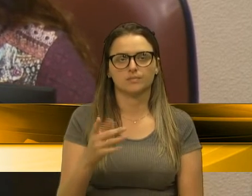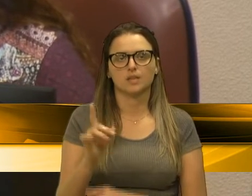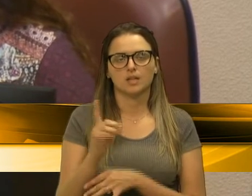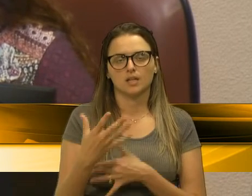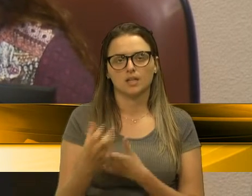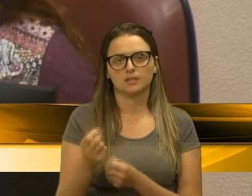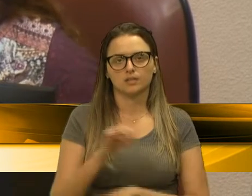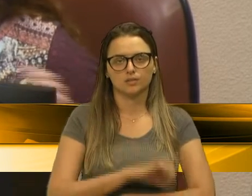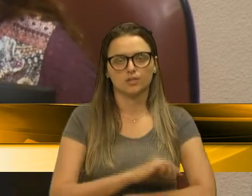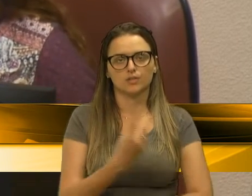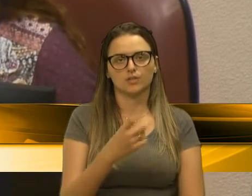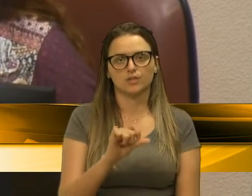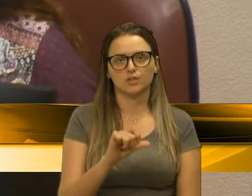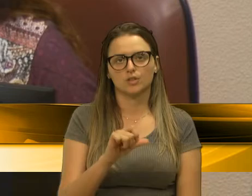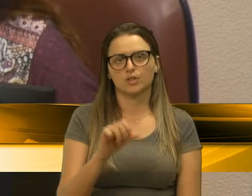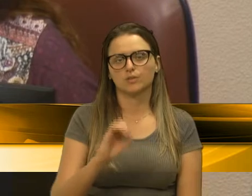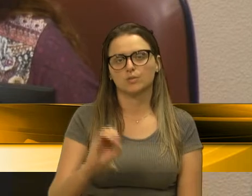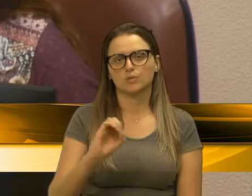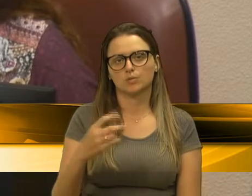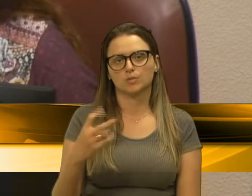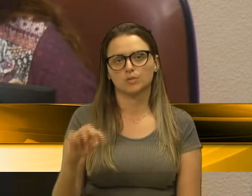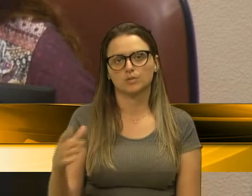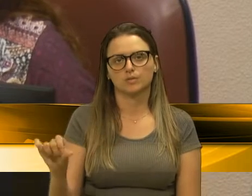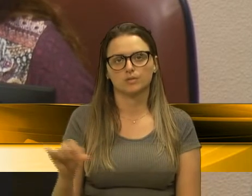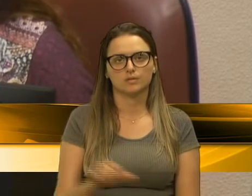deferido em 29/10/2019.